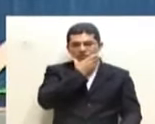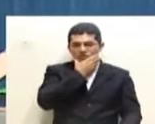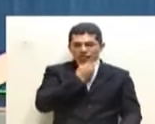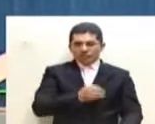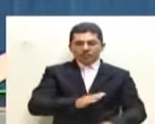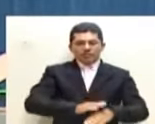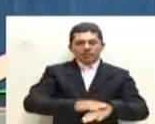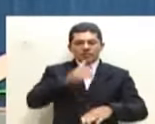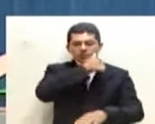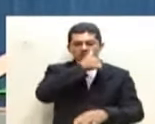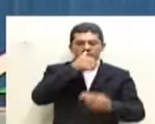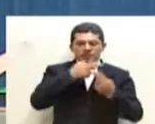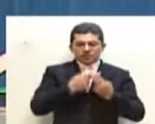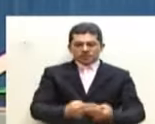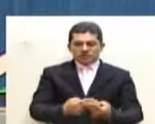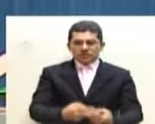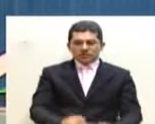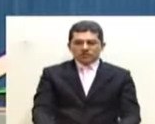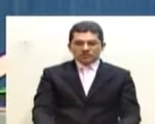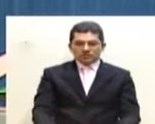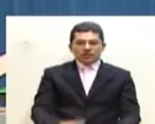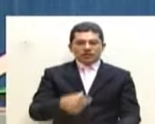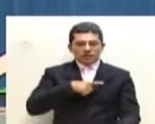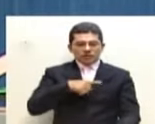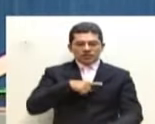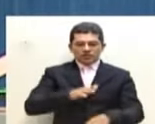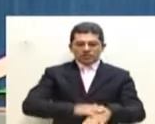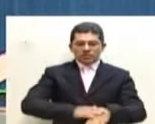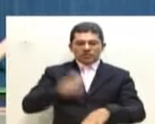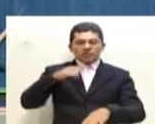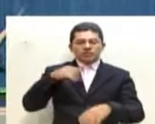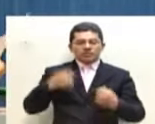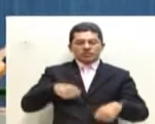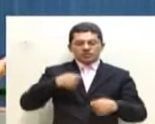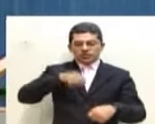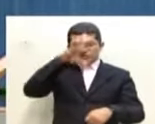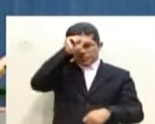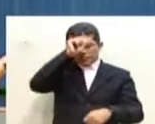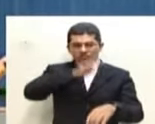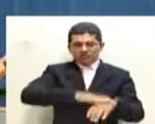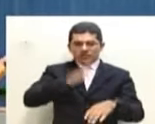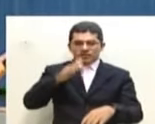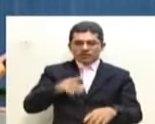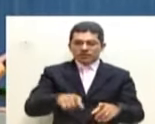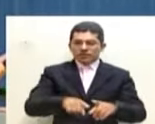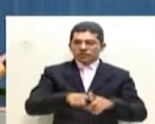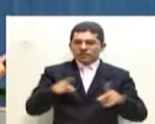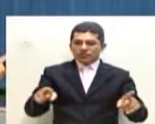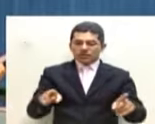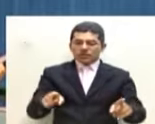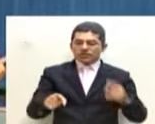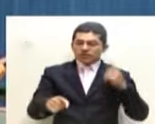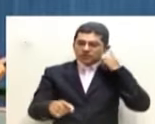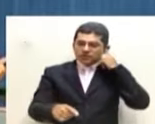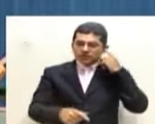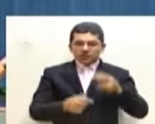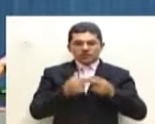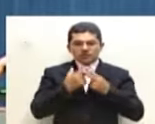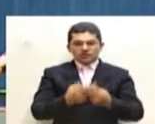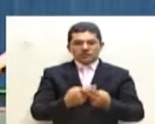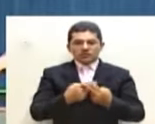mais tolerante. Ainda tenho muito a aprender, muito a amadurecer, mas a tolerância é um